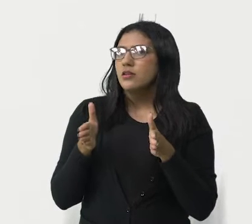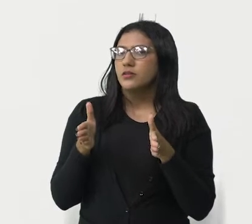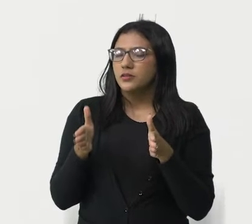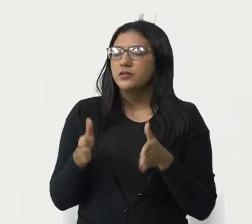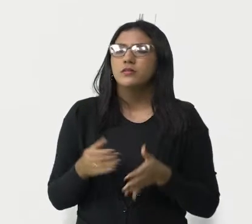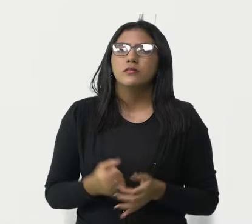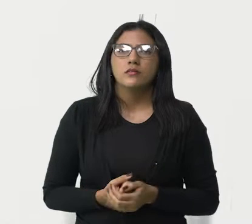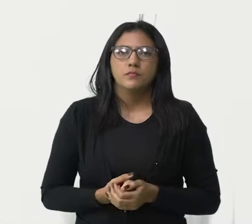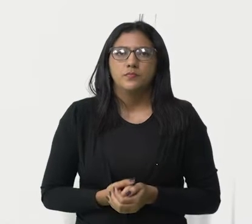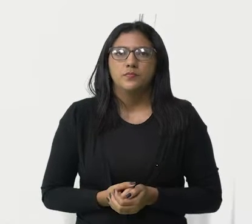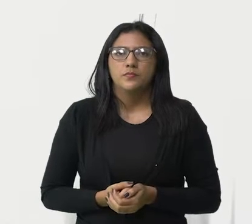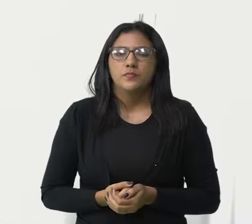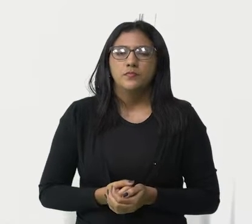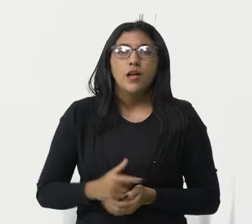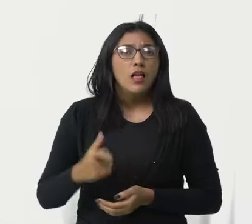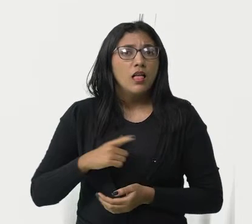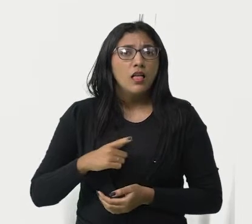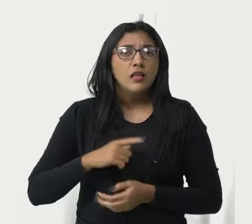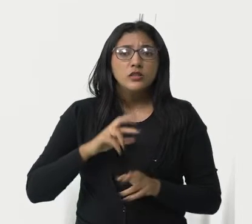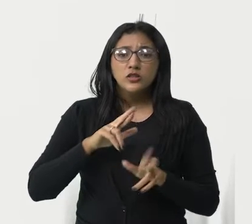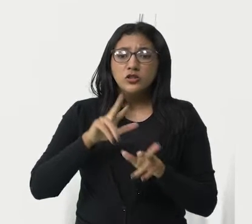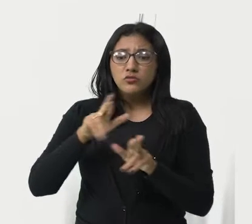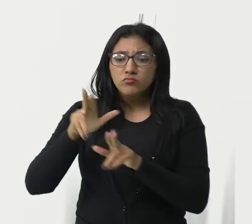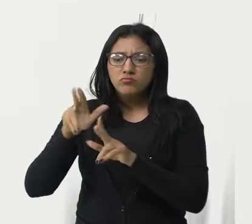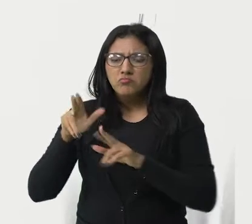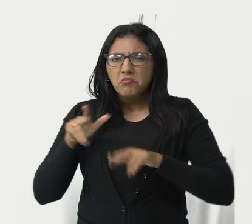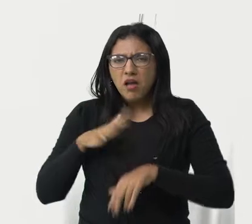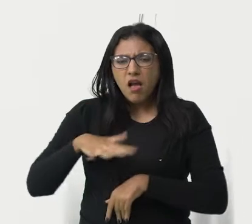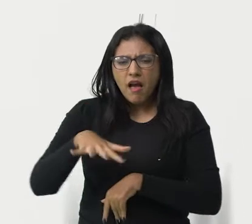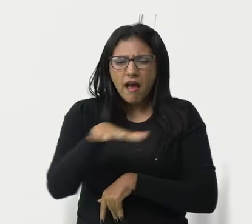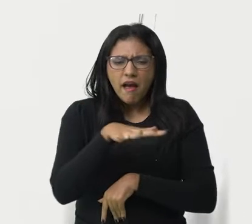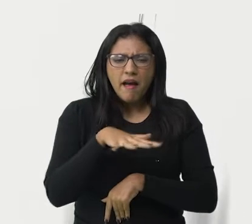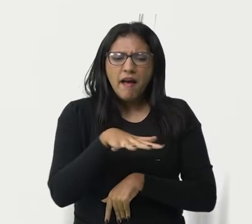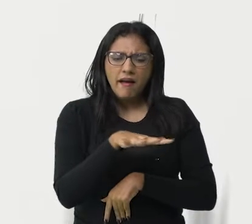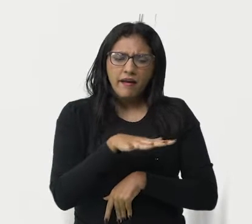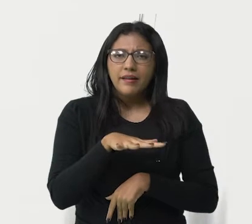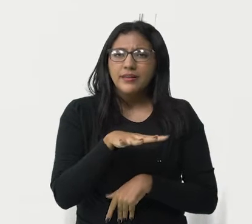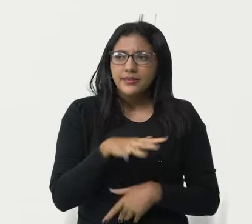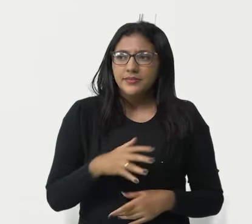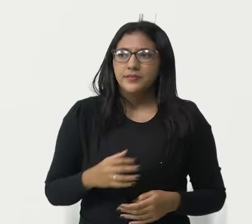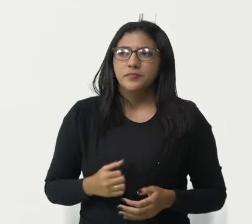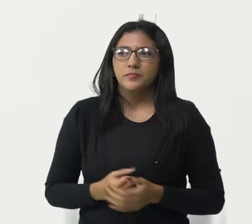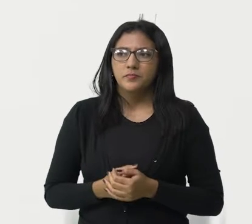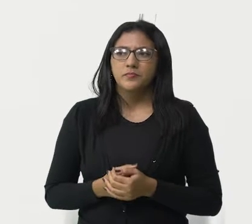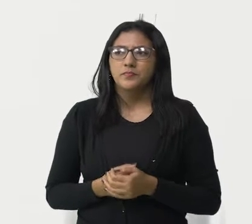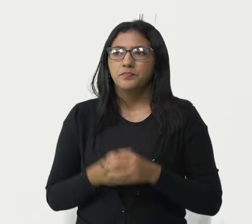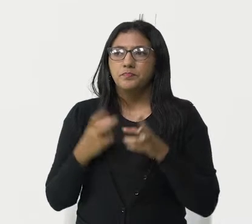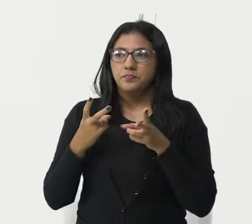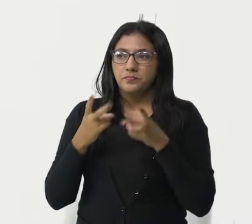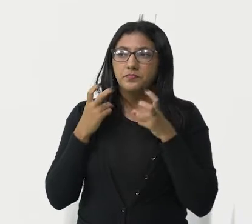vão existir aí diferentes áreas, né? Como a parte ali